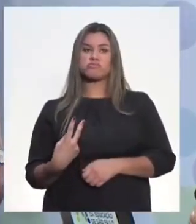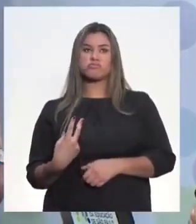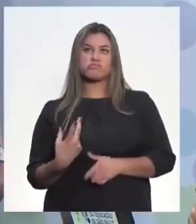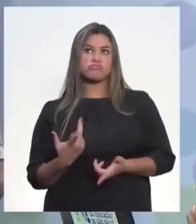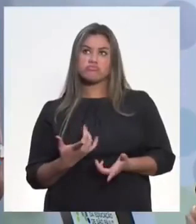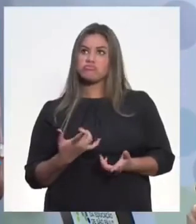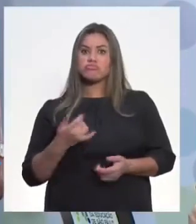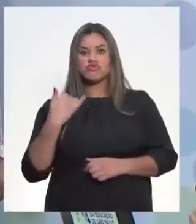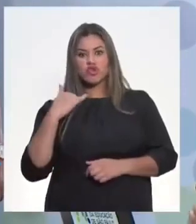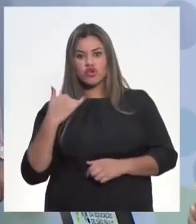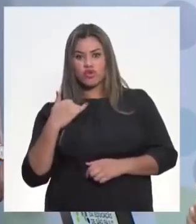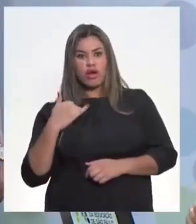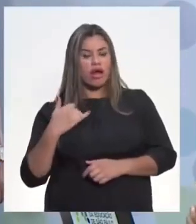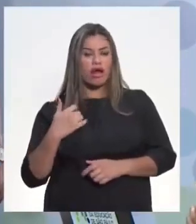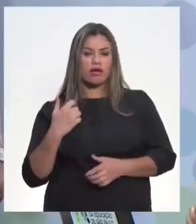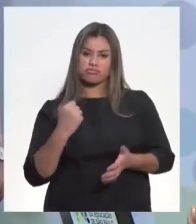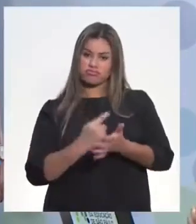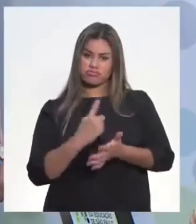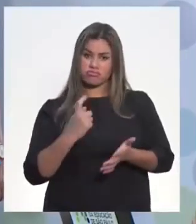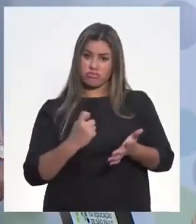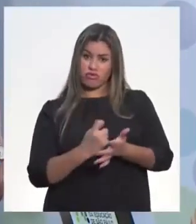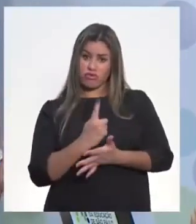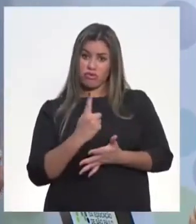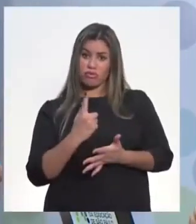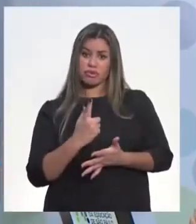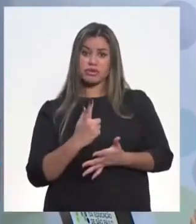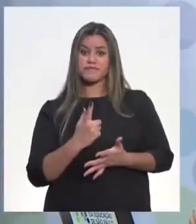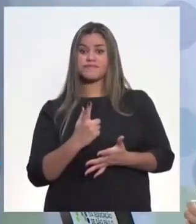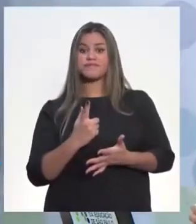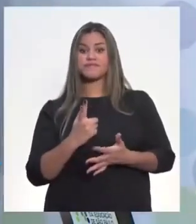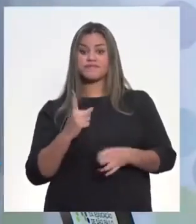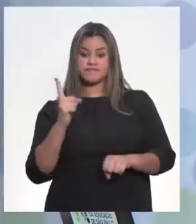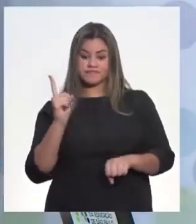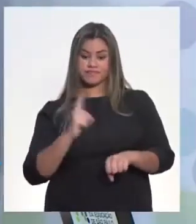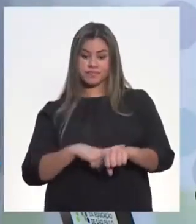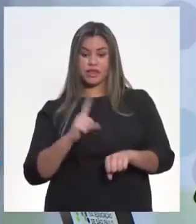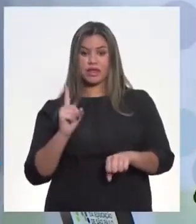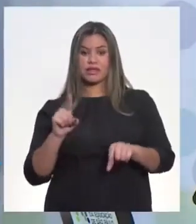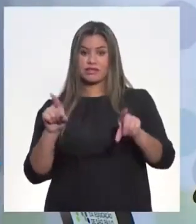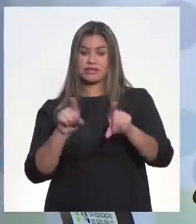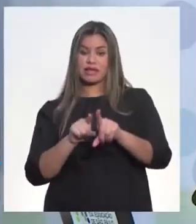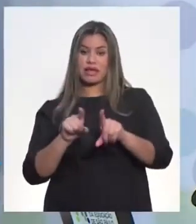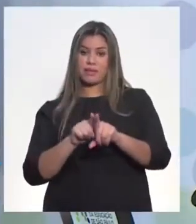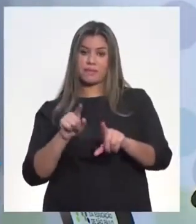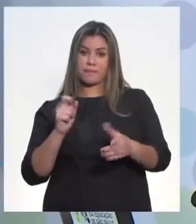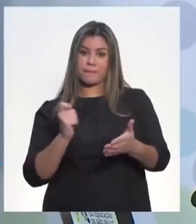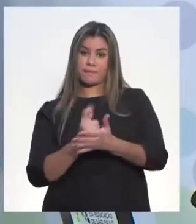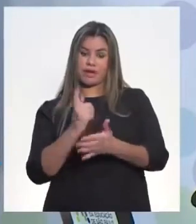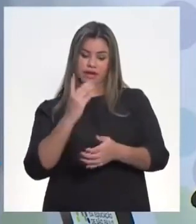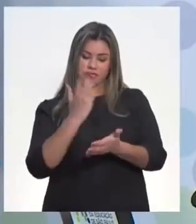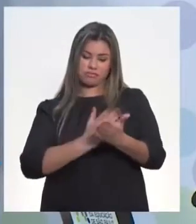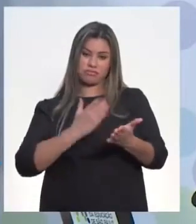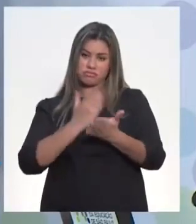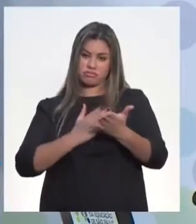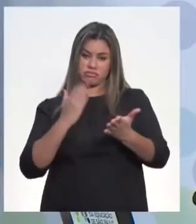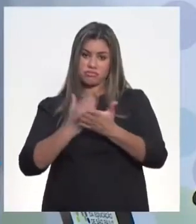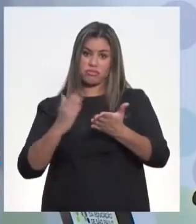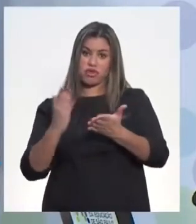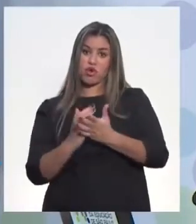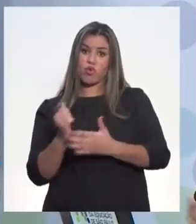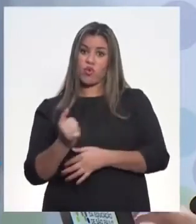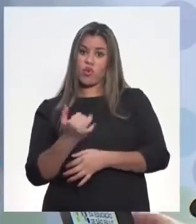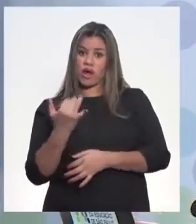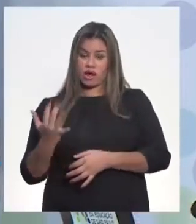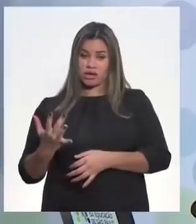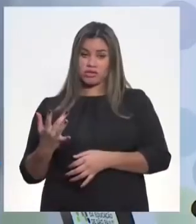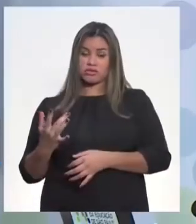do aparelho, ou seja do que for, à vista, o tempo de parcelamento que você pode fazer